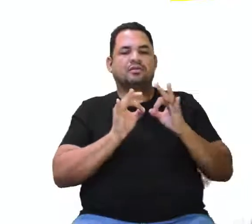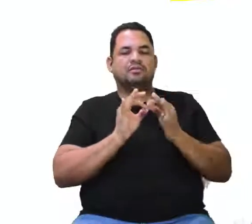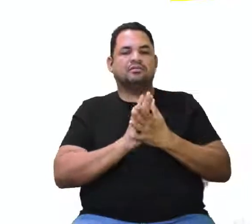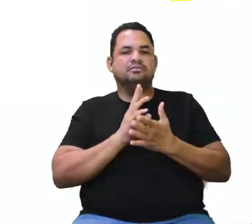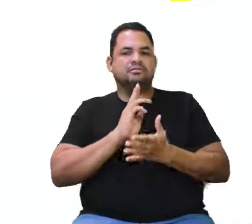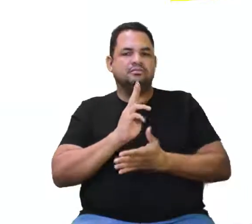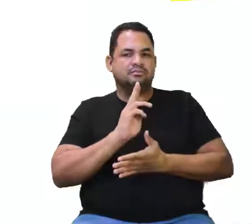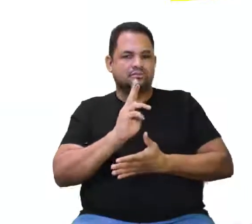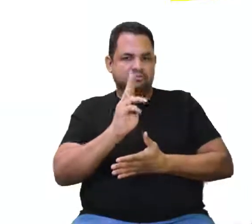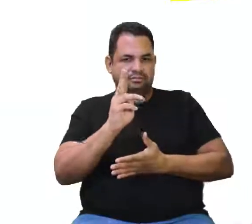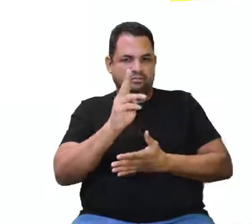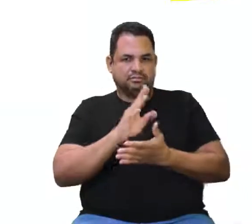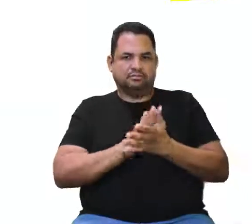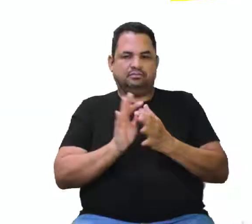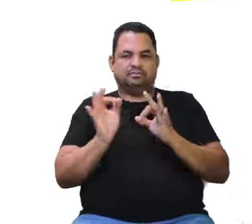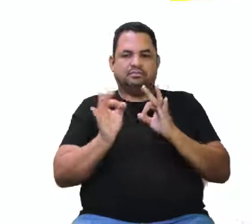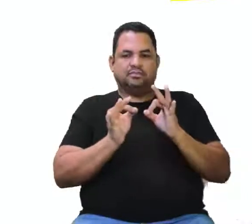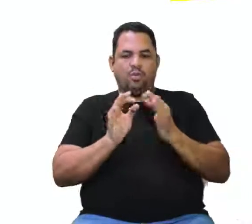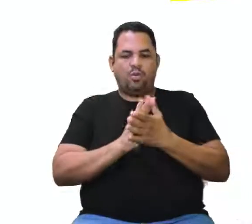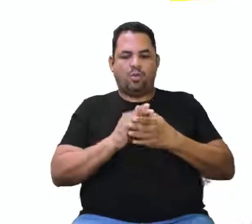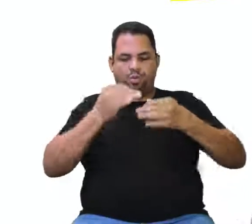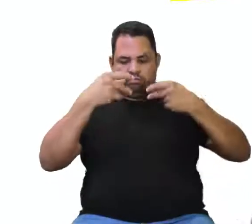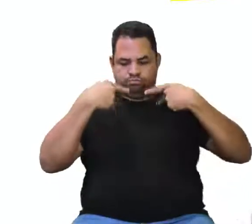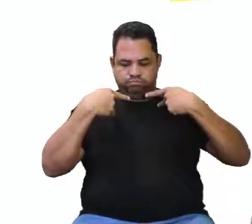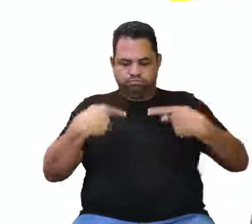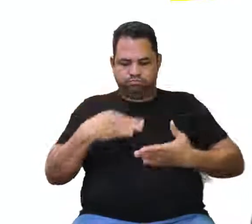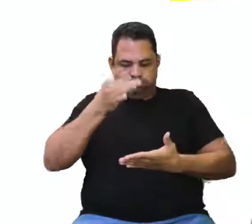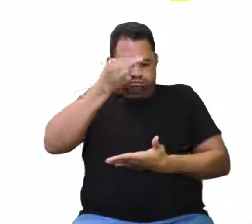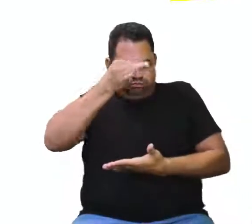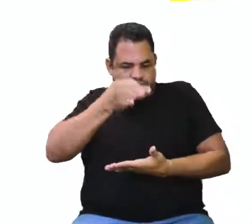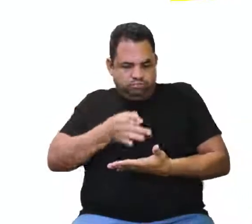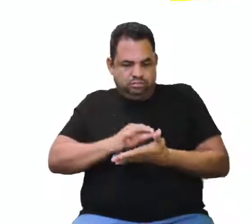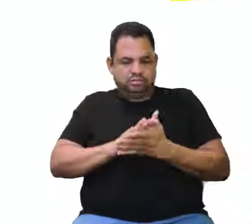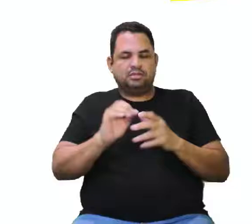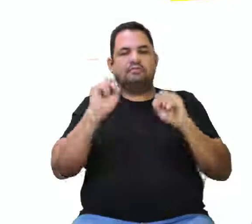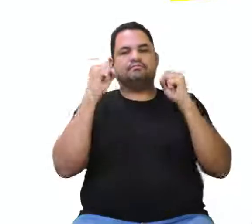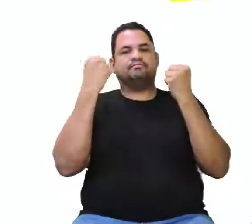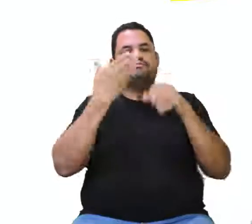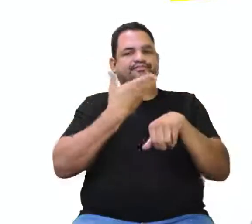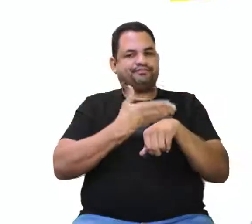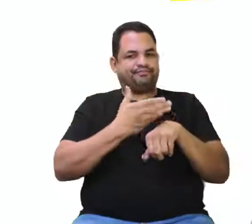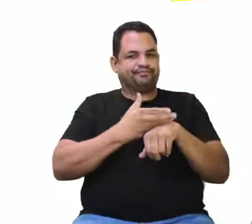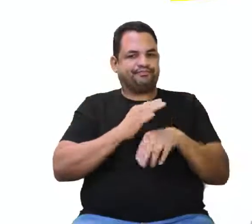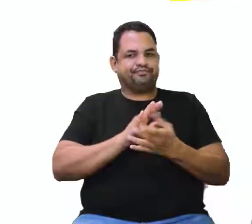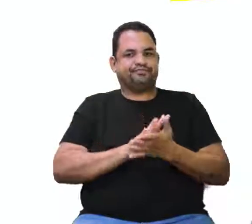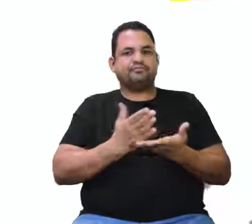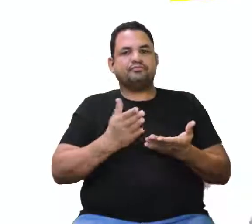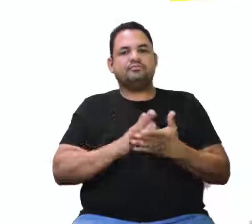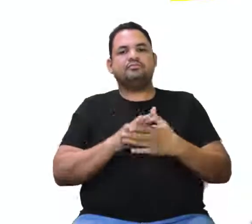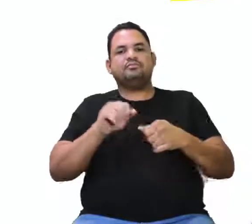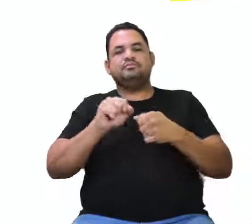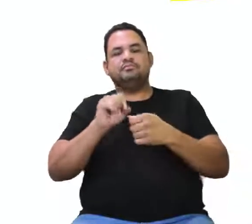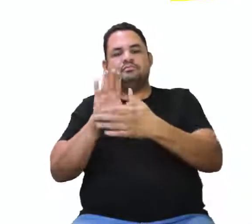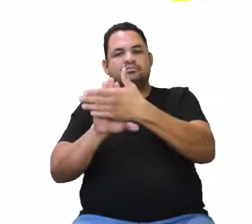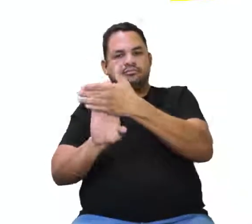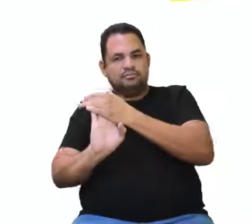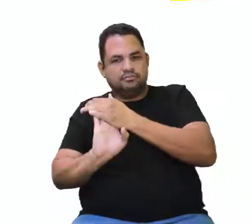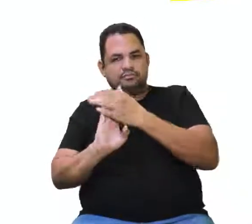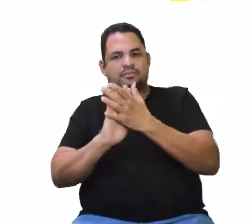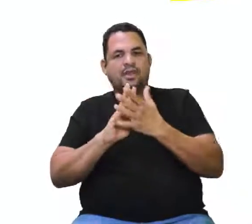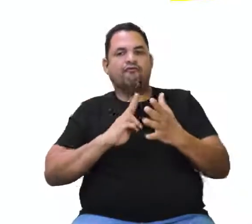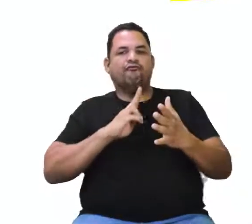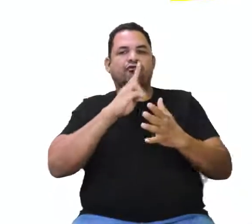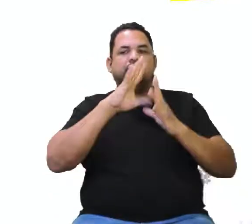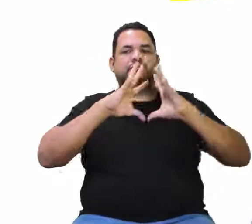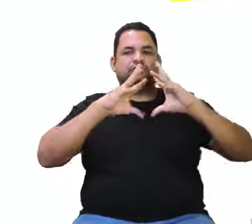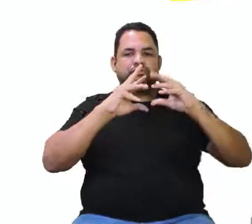se manter o corpo alinhado, né? E praticar aí exercícios físicos, né? Trabalhar os alongamentos, o fortalecimento